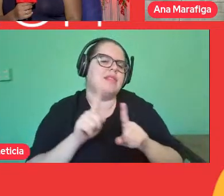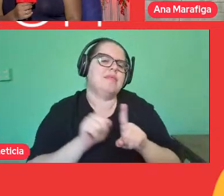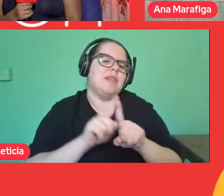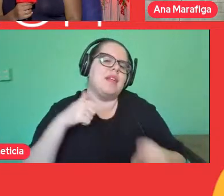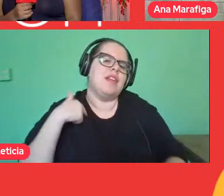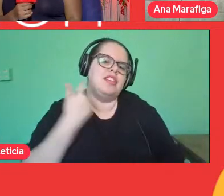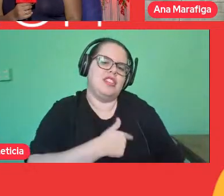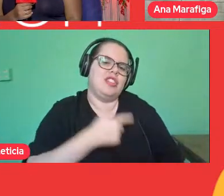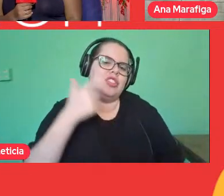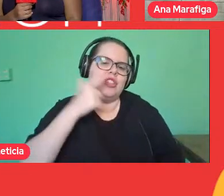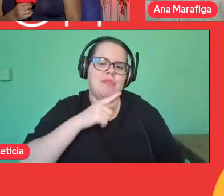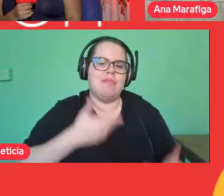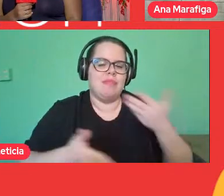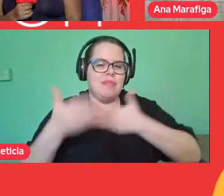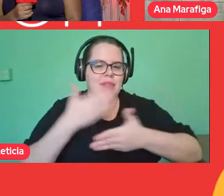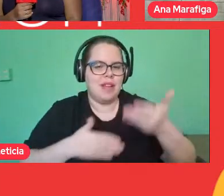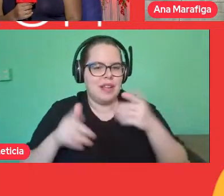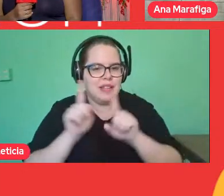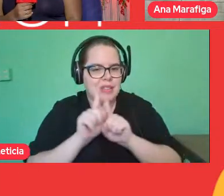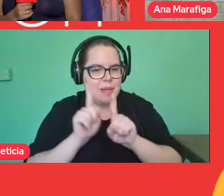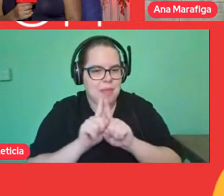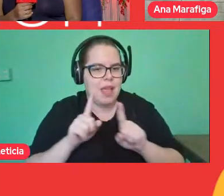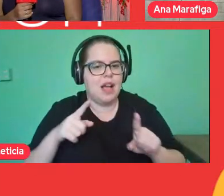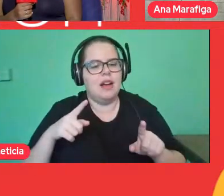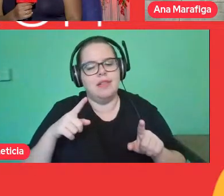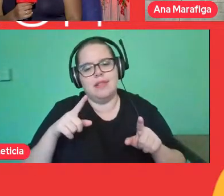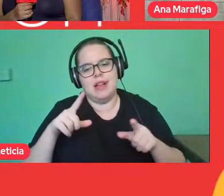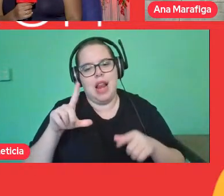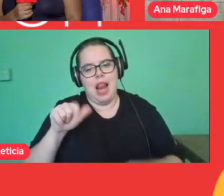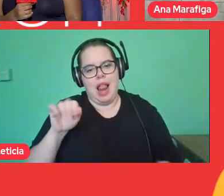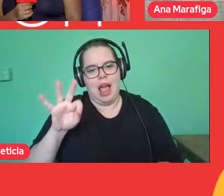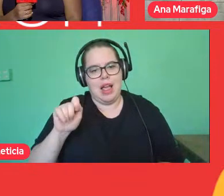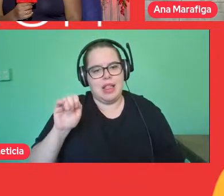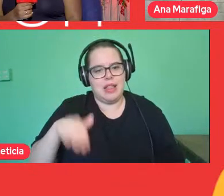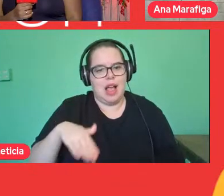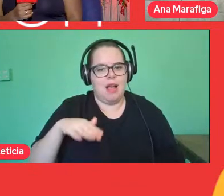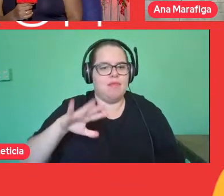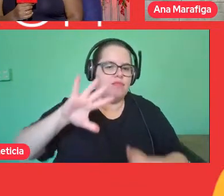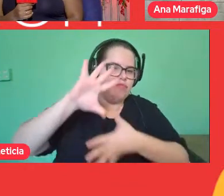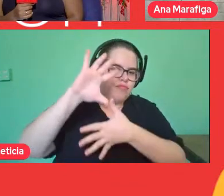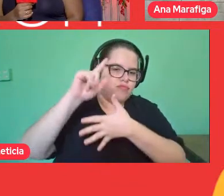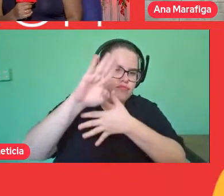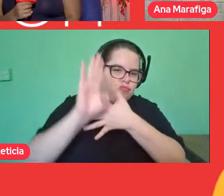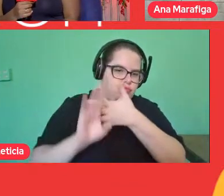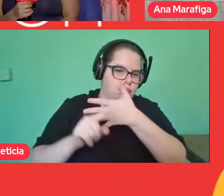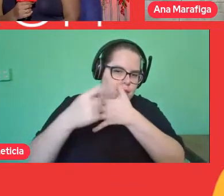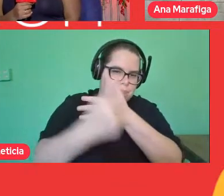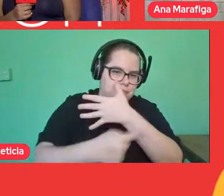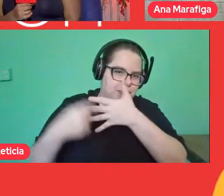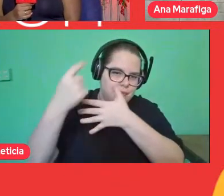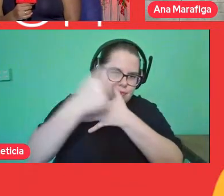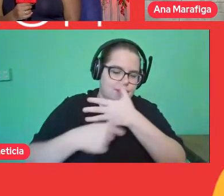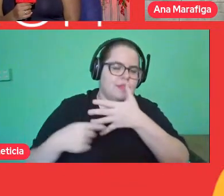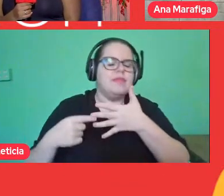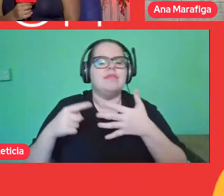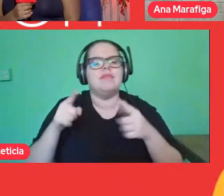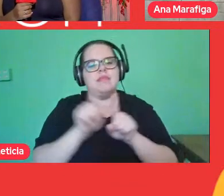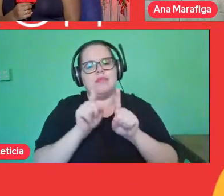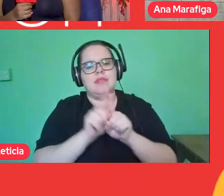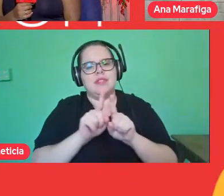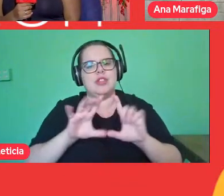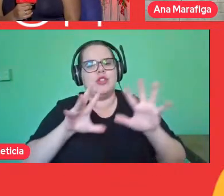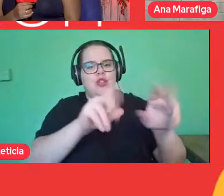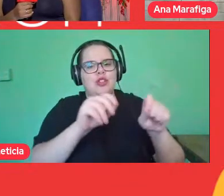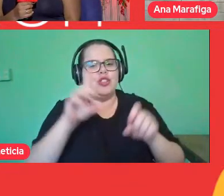quando a gente tem aqui os nossos PDCAs, por exemplo, de Latam, aqui de Latin America, são todos diretores de negócios homens, eu sou a única